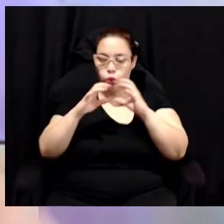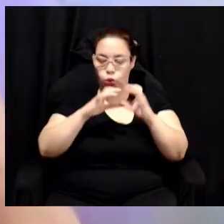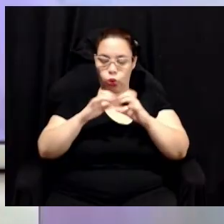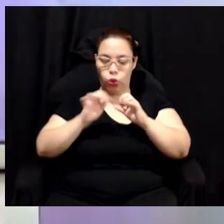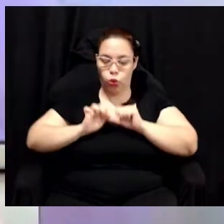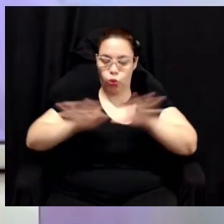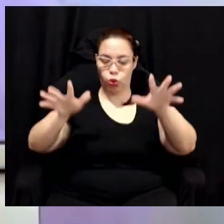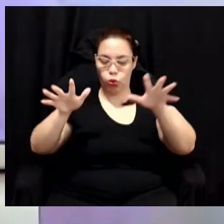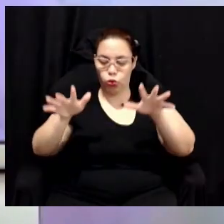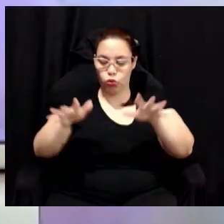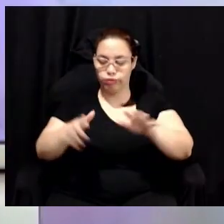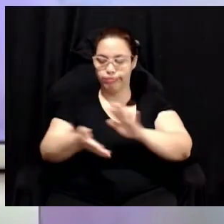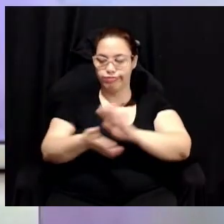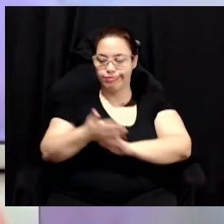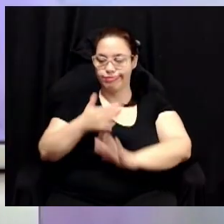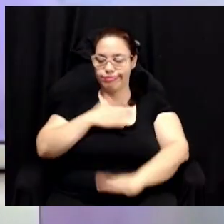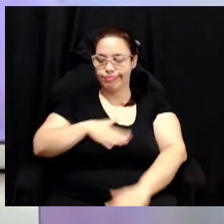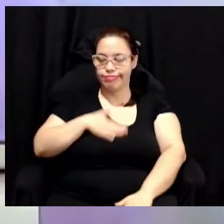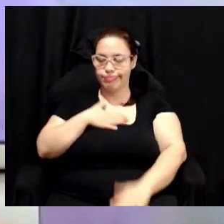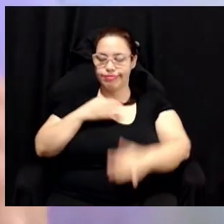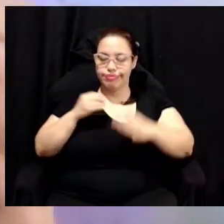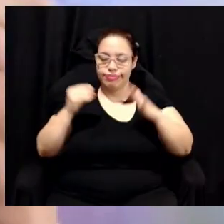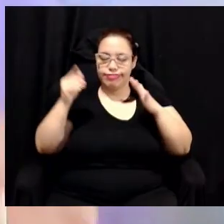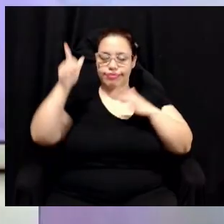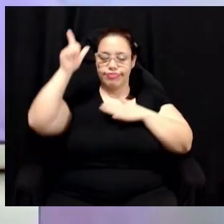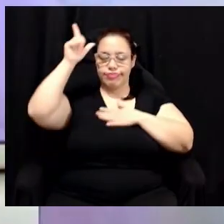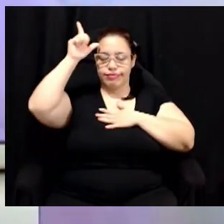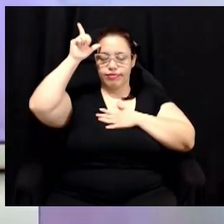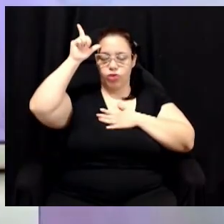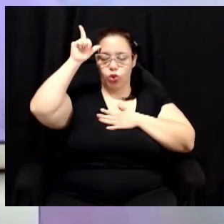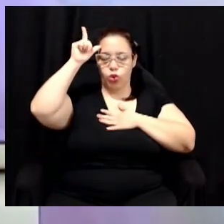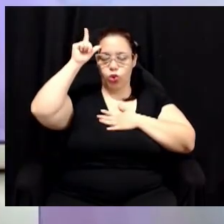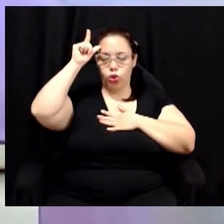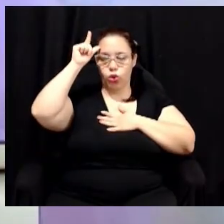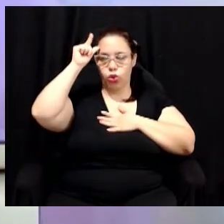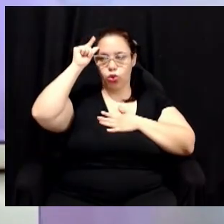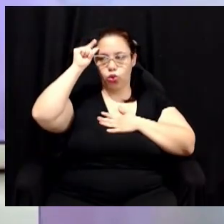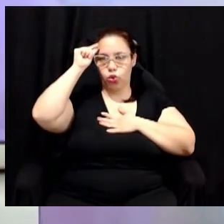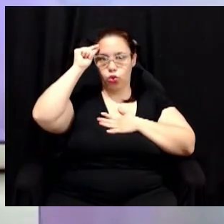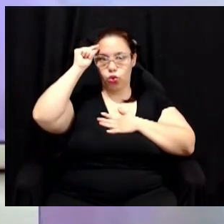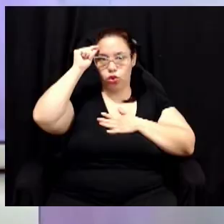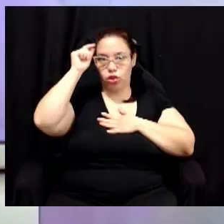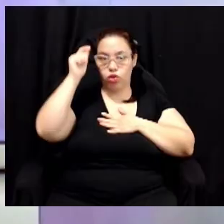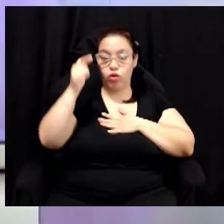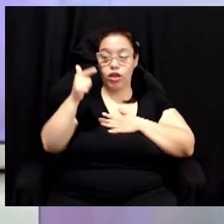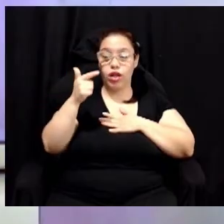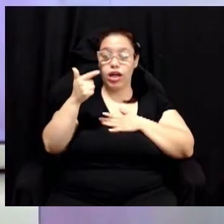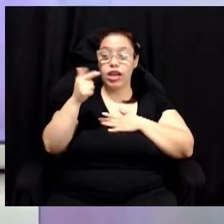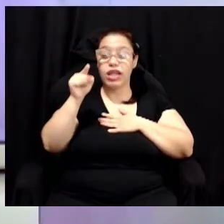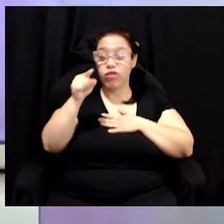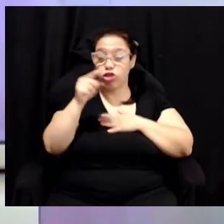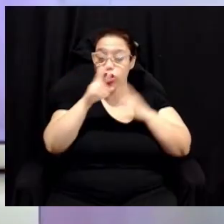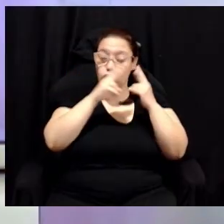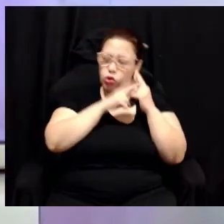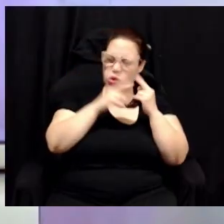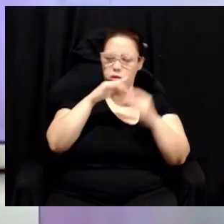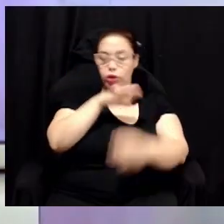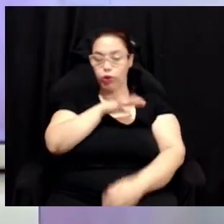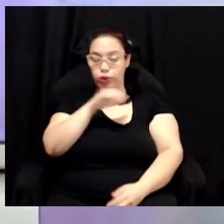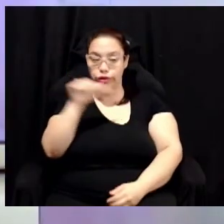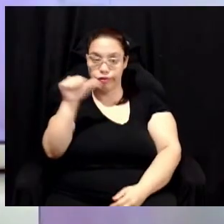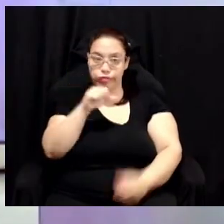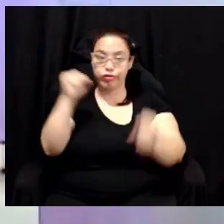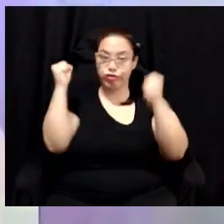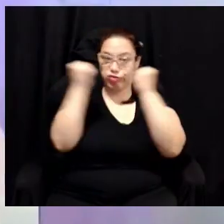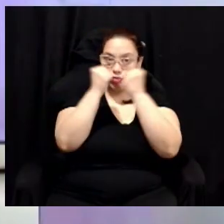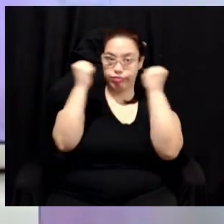neurotransmissores que vão trazer essa sensação de relaxamento. E se você tem insônia, a atividade física para você é fundamental, porque